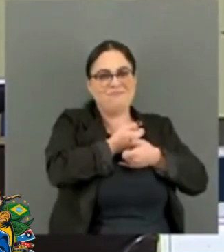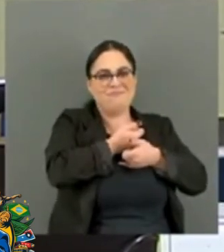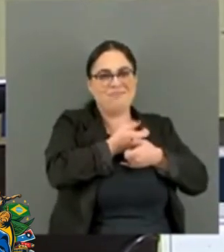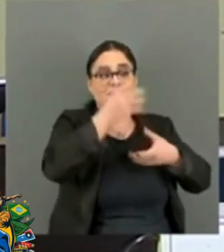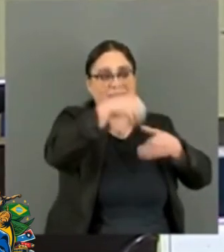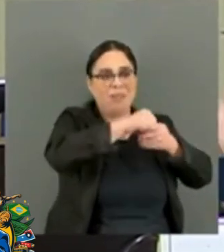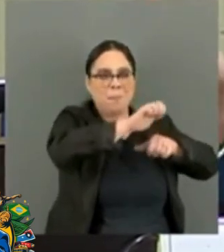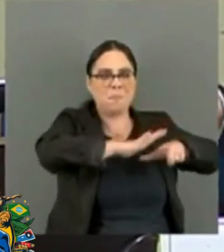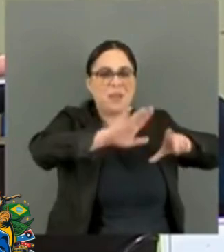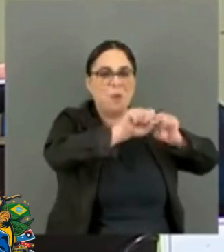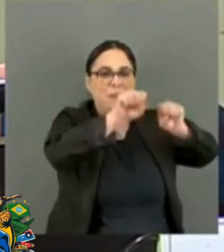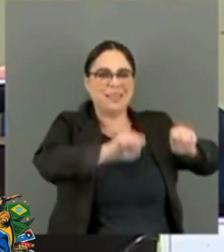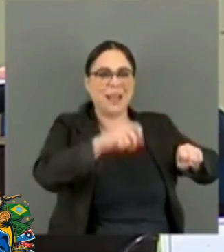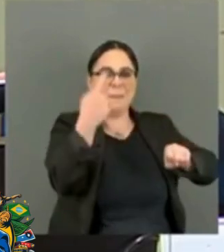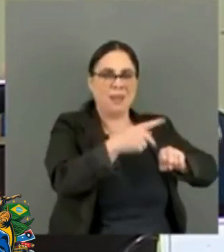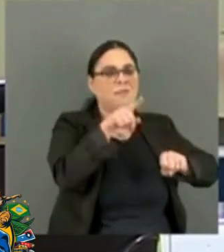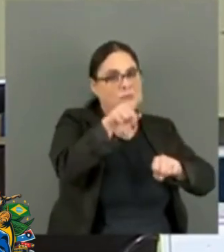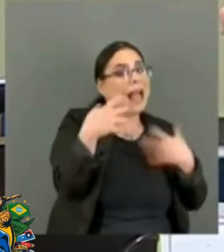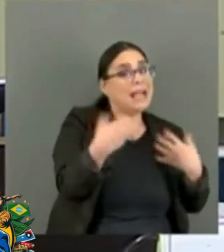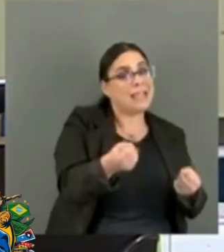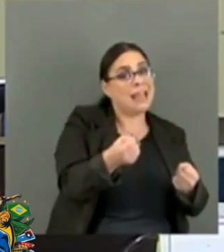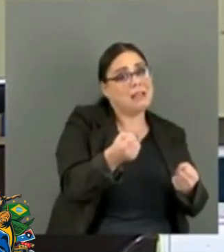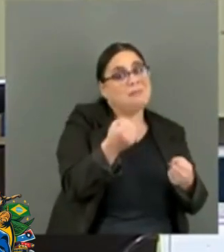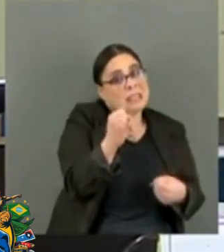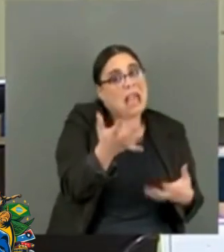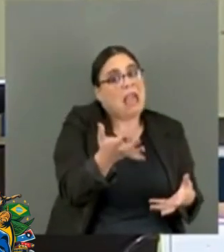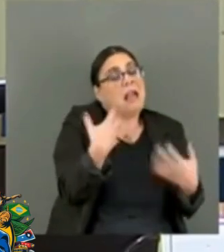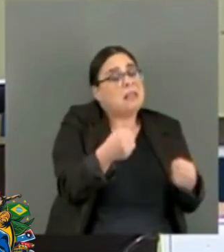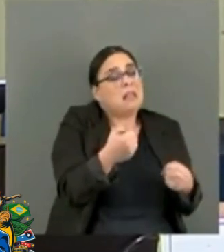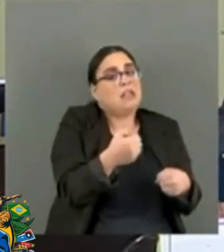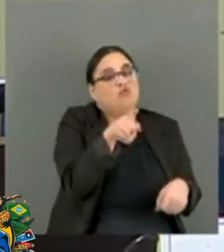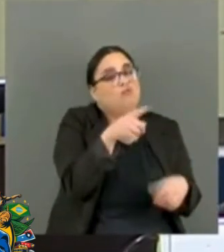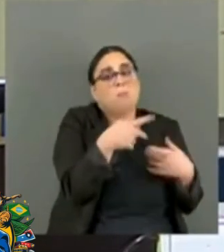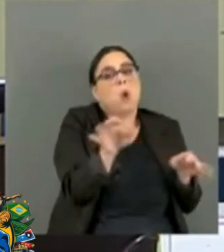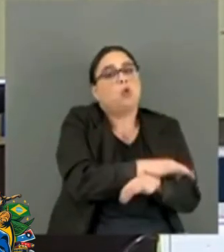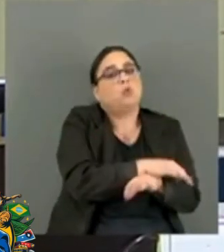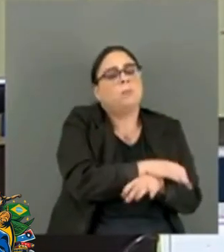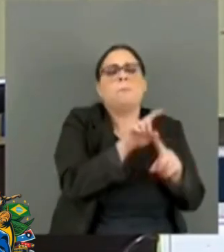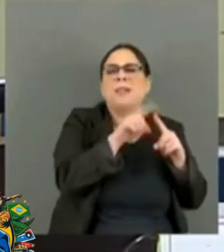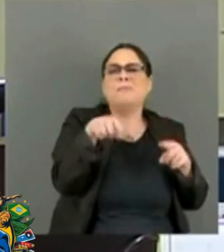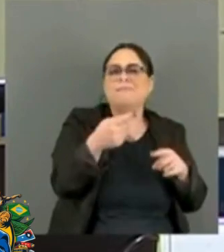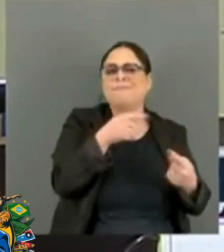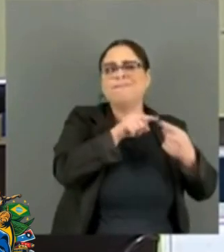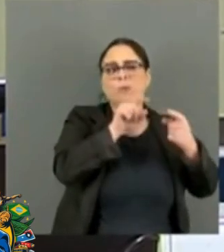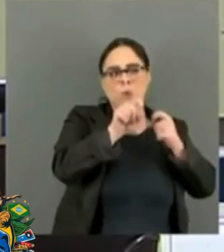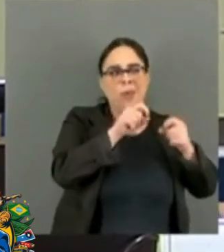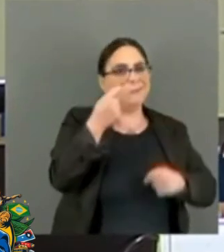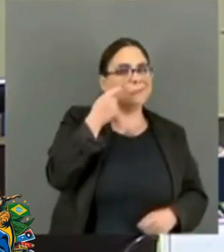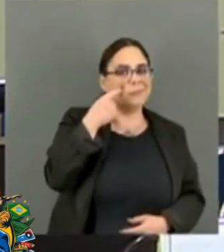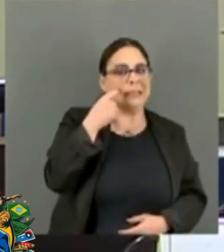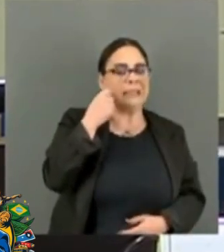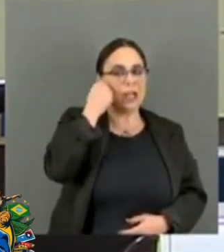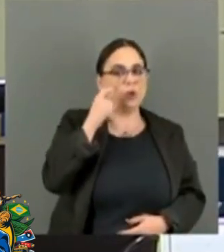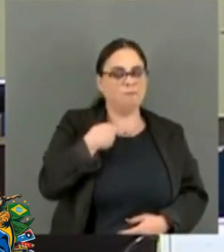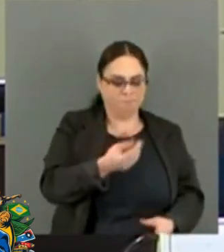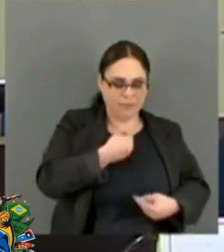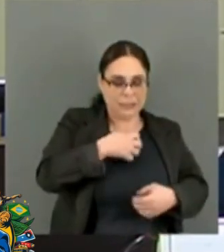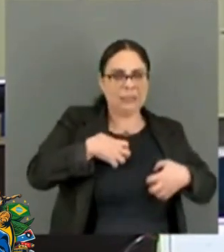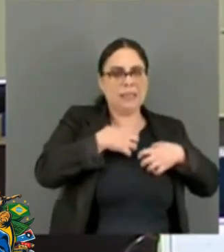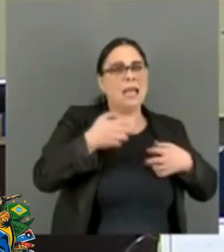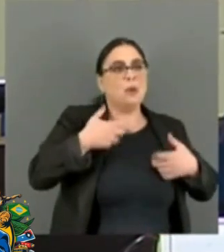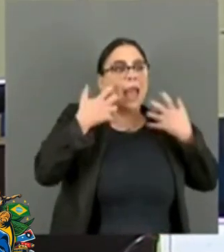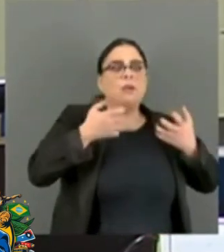à plataforma. E aceite se quiser. Aceite se quiser. Só que, qual é o ponto? Senador, isso me intriga. E aí que eu gostaria muito de